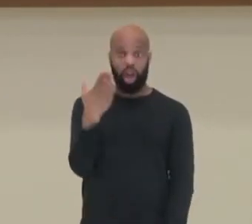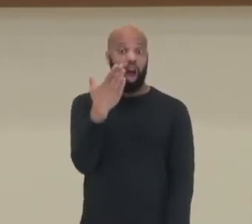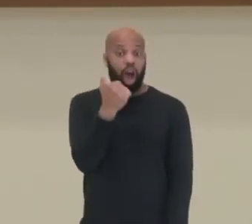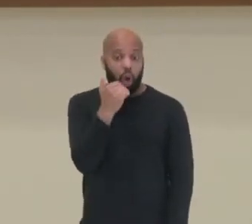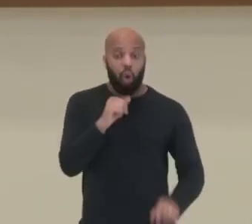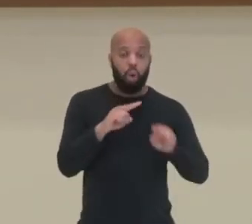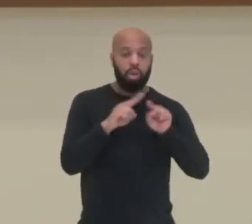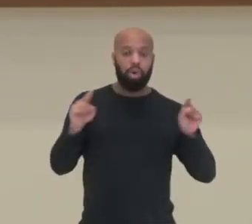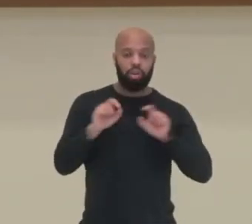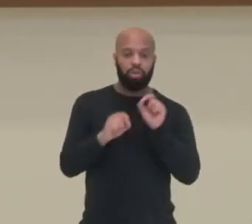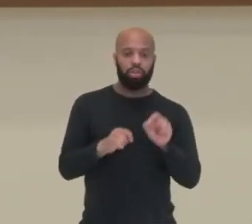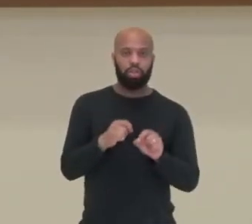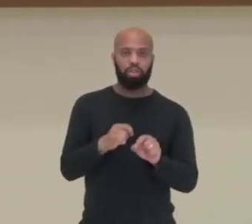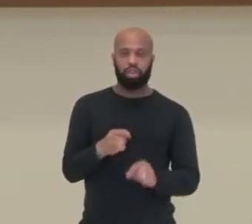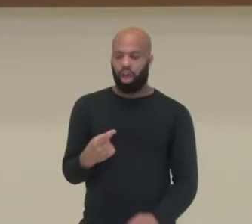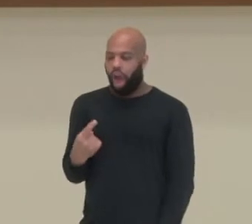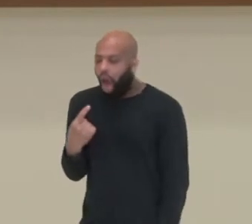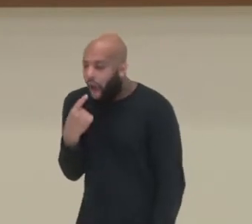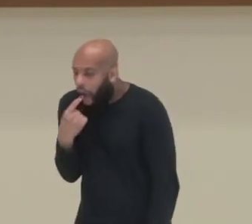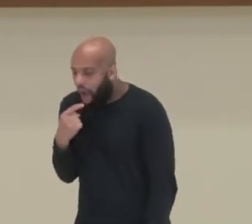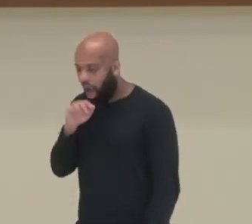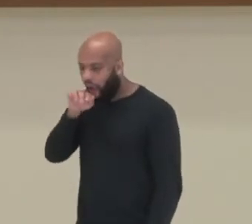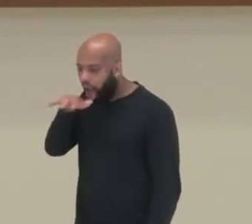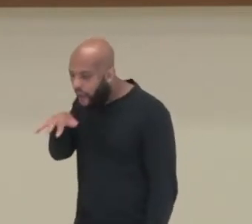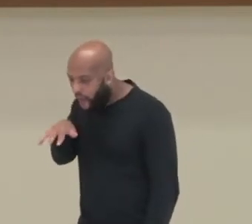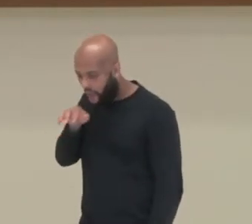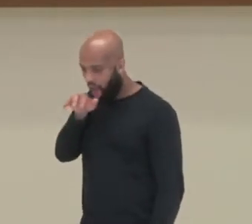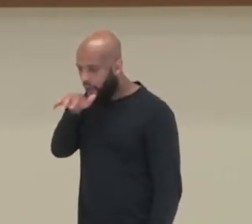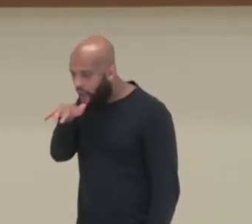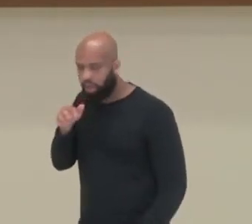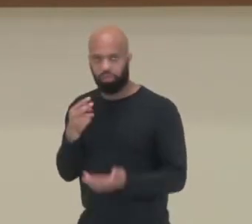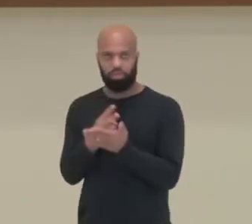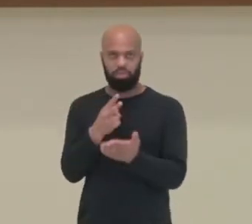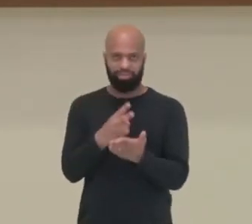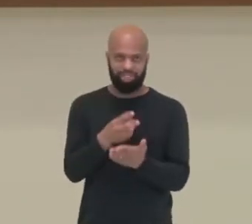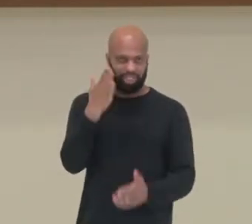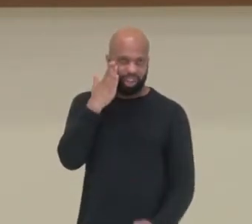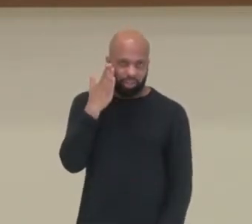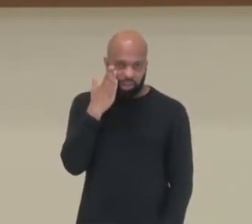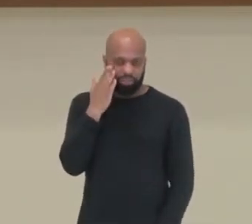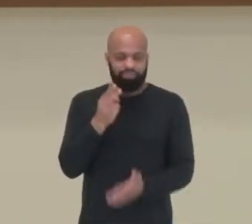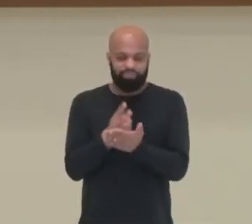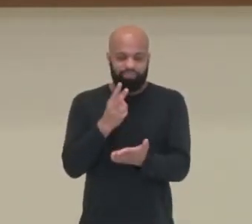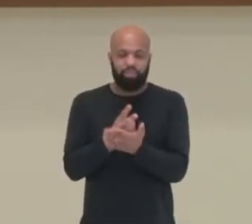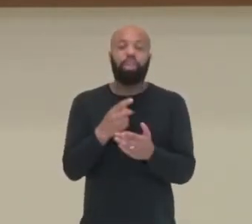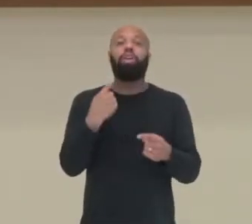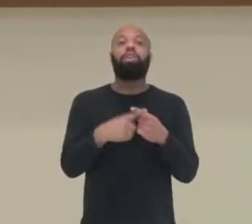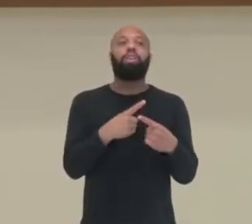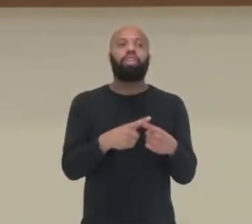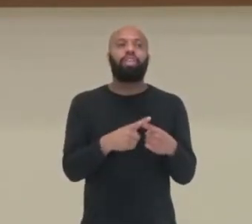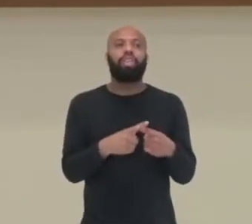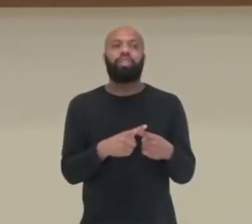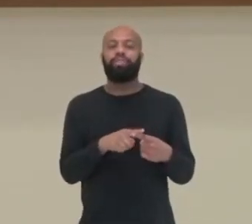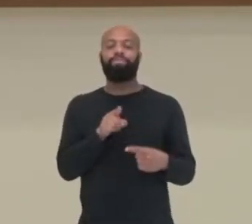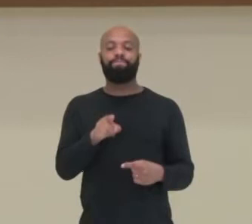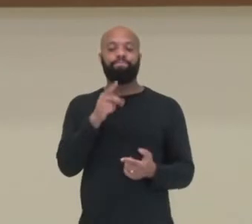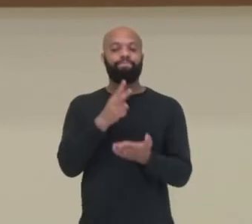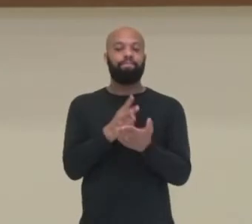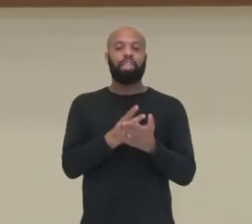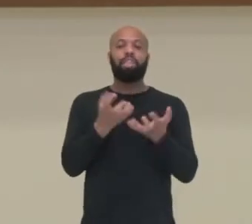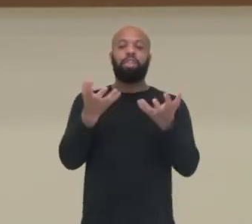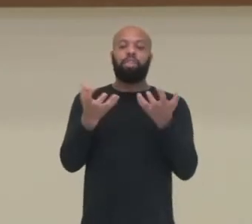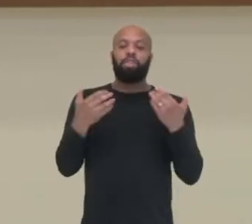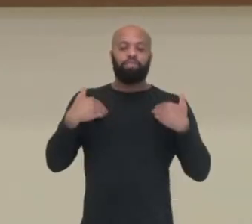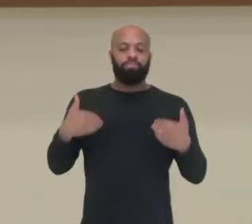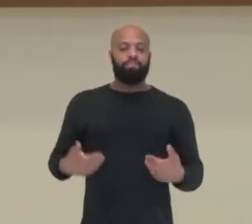e acabam jogando fora, né? Vão ao banheiro e jogam tudo fora de novo, passam mal. Por quê? Porque ela está em constante busca